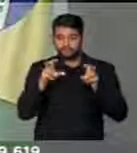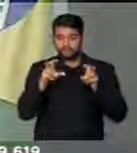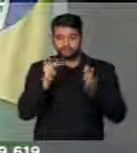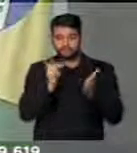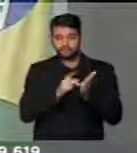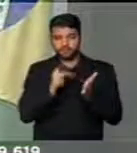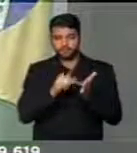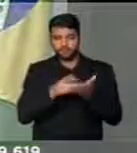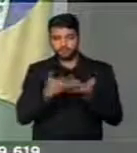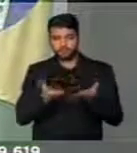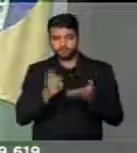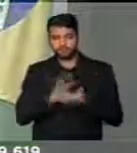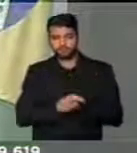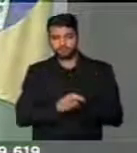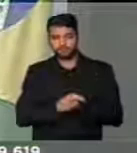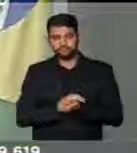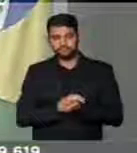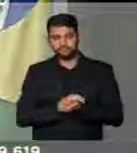com a verdade.